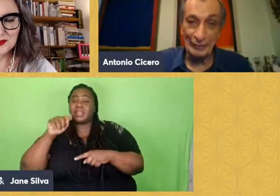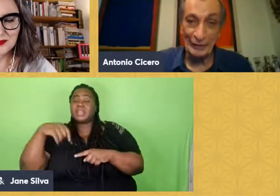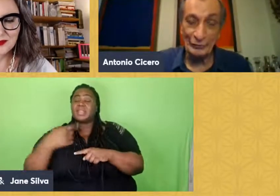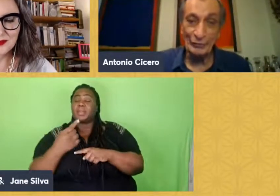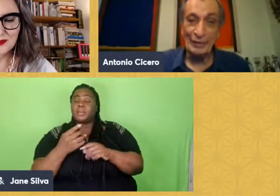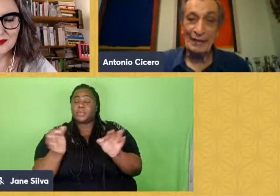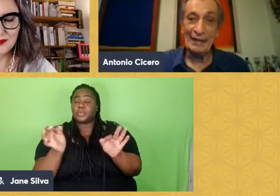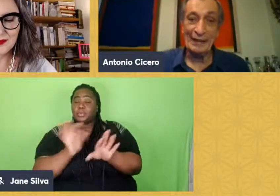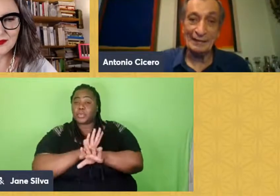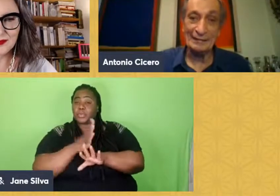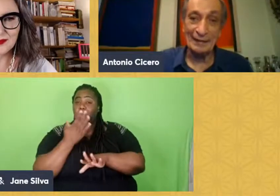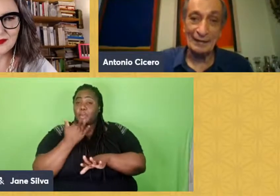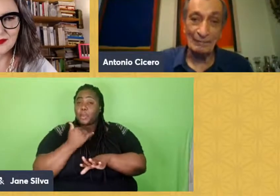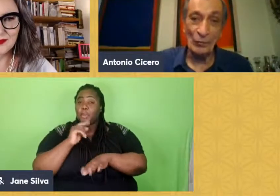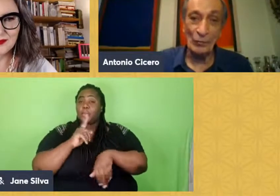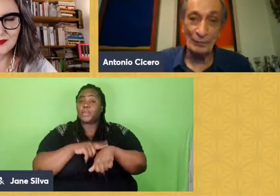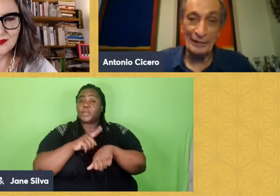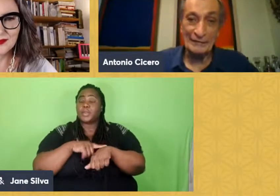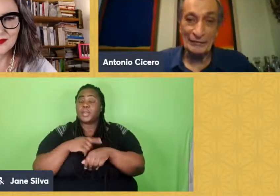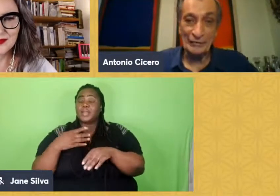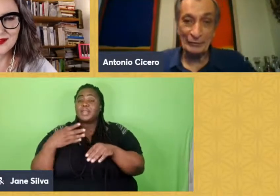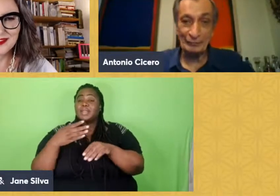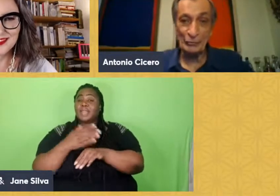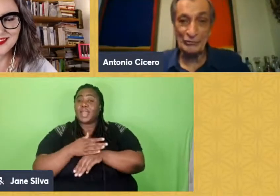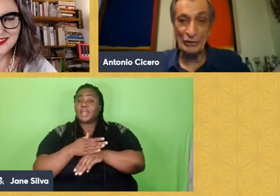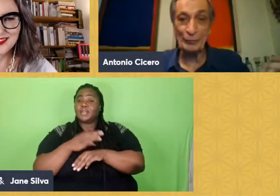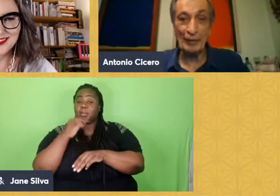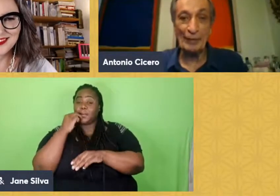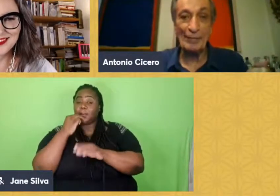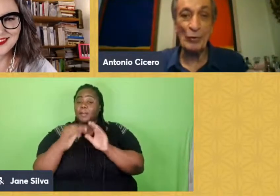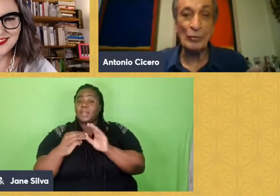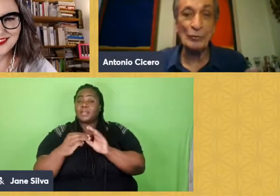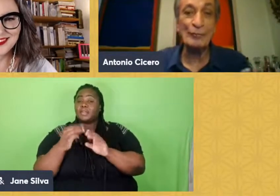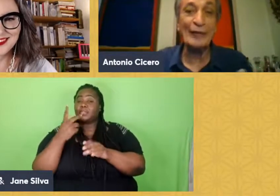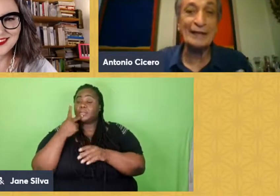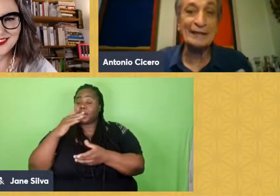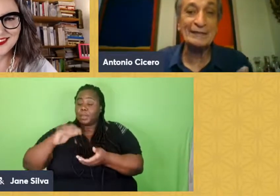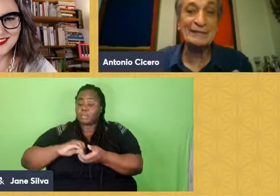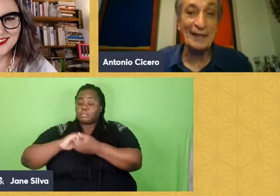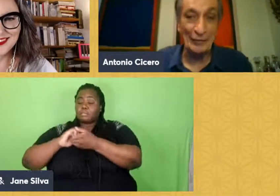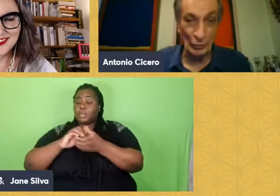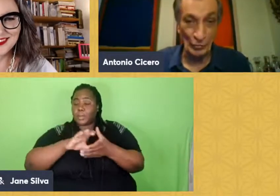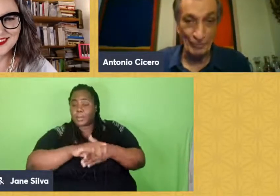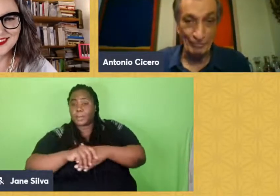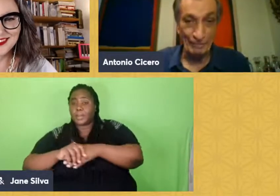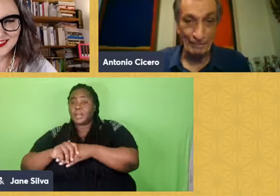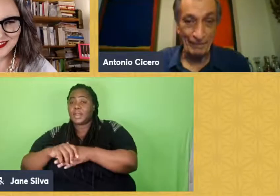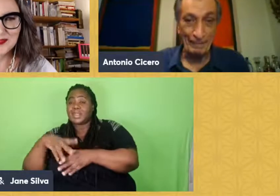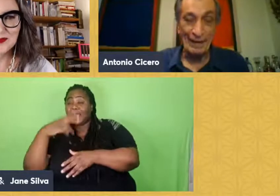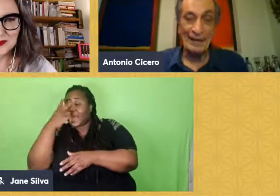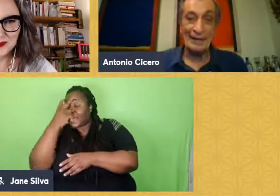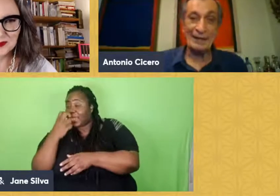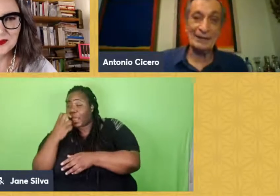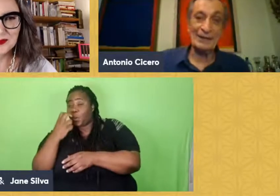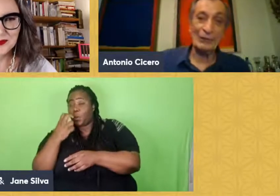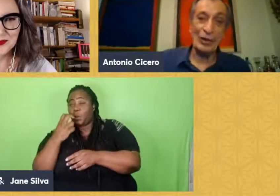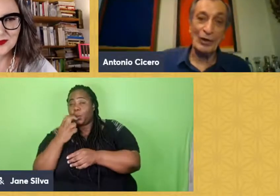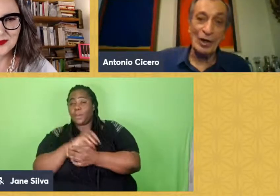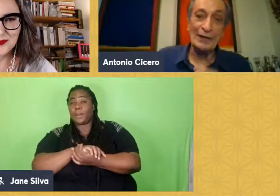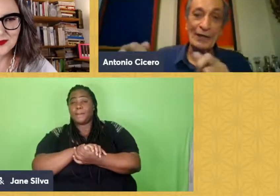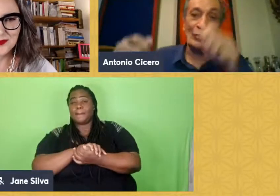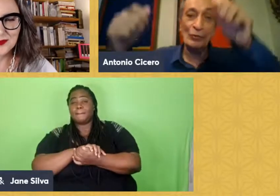certo momento, entra um mensageiro puxando pela mão um poeta cego